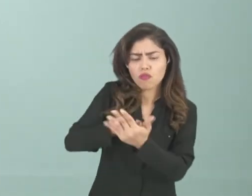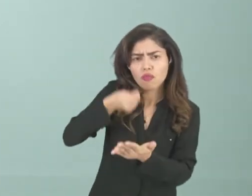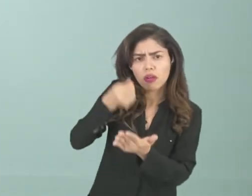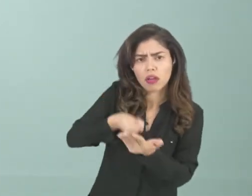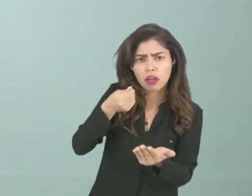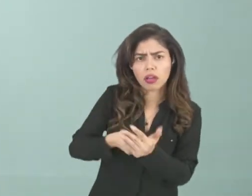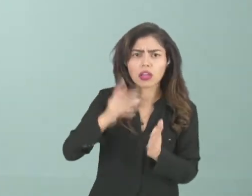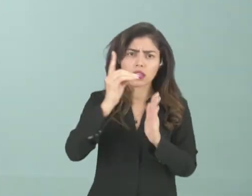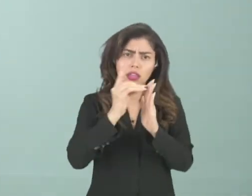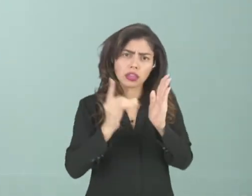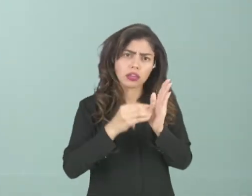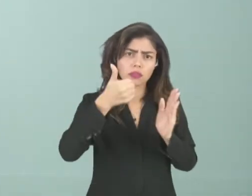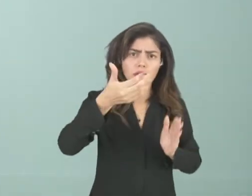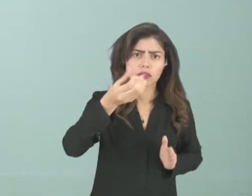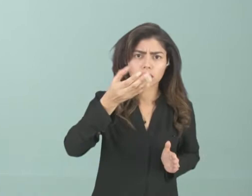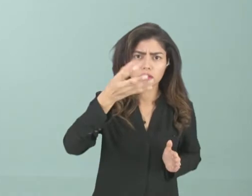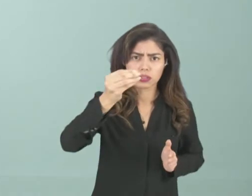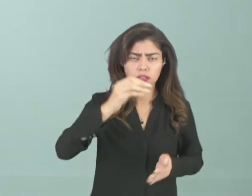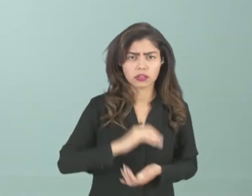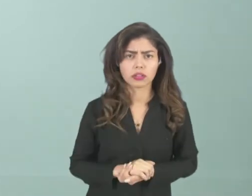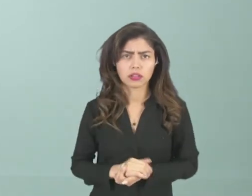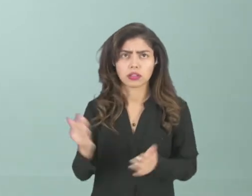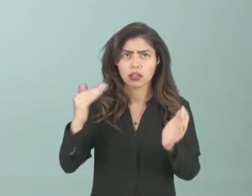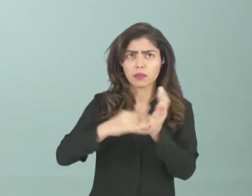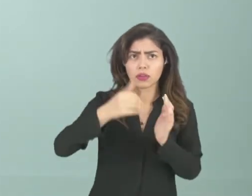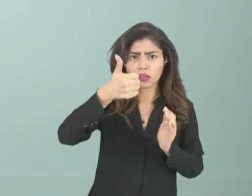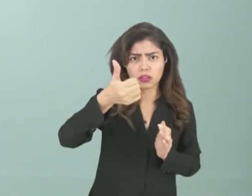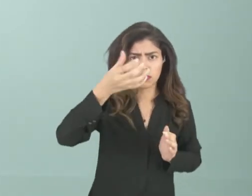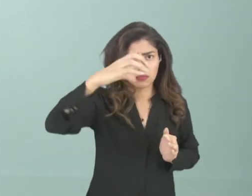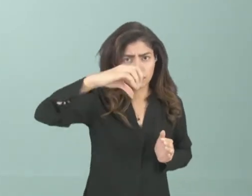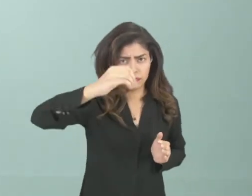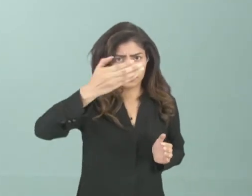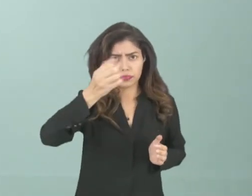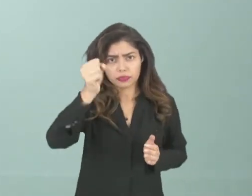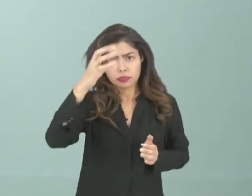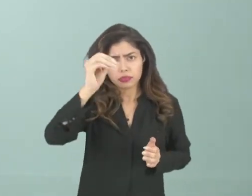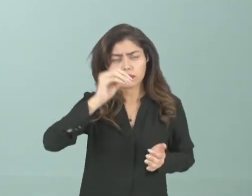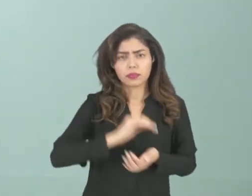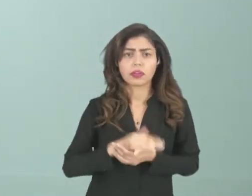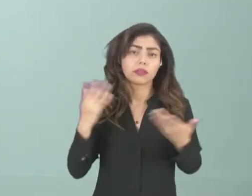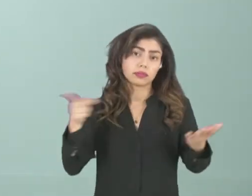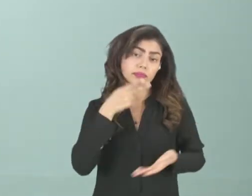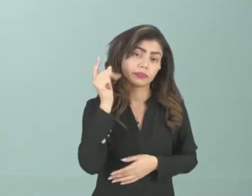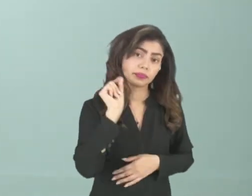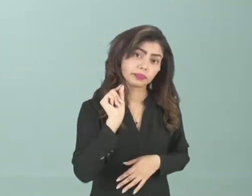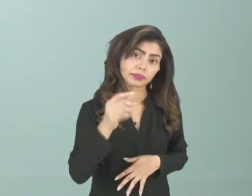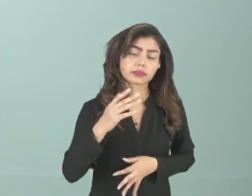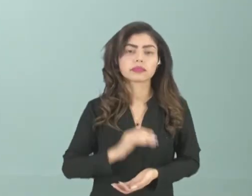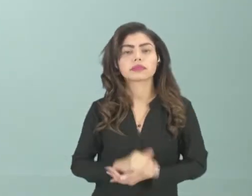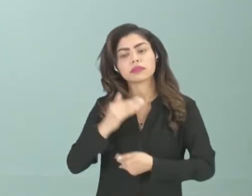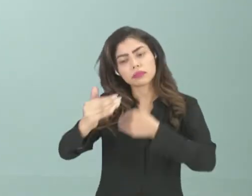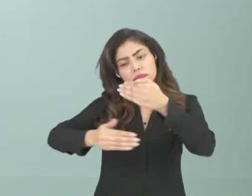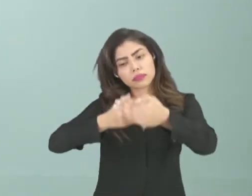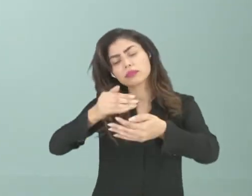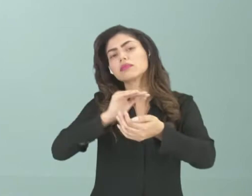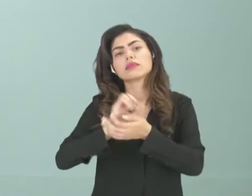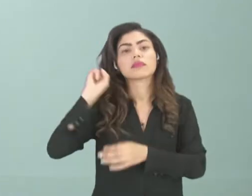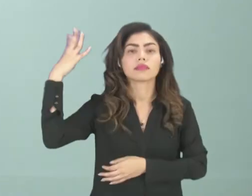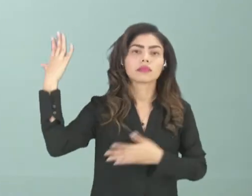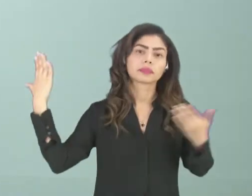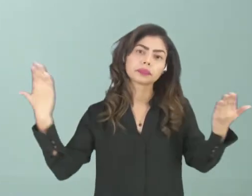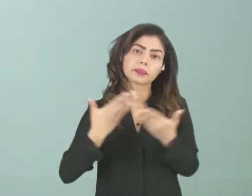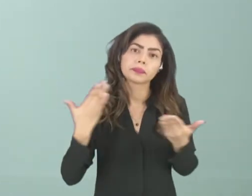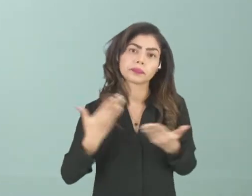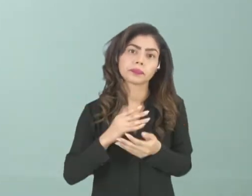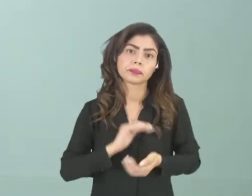do que naquela década de 1960 a 1980. É o que eu posso dizer para vocês aqui. O processo que acontece hoje,